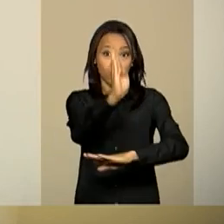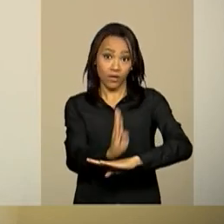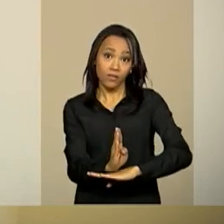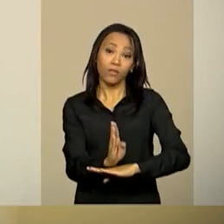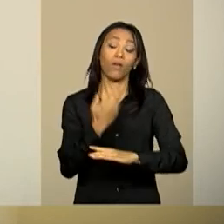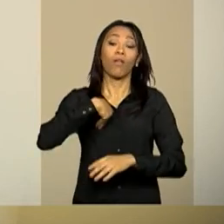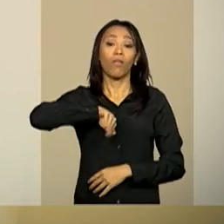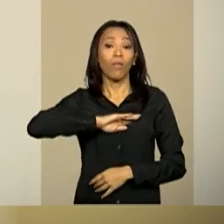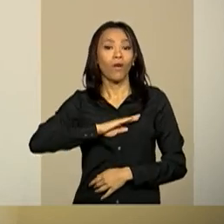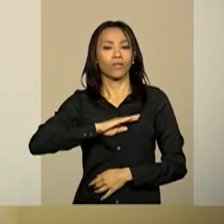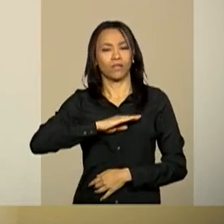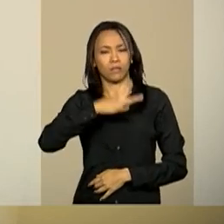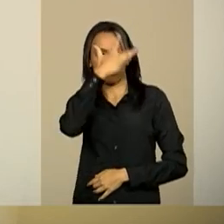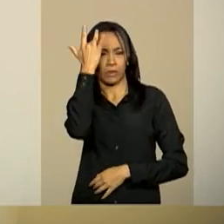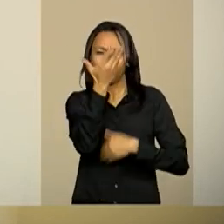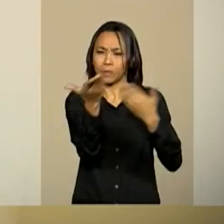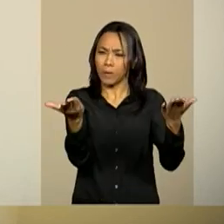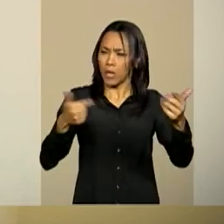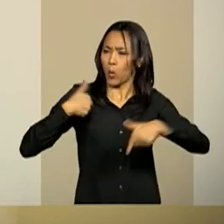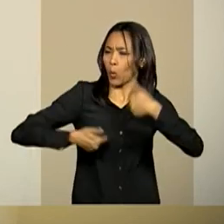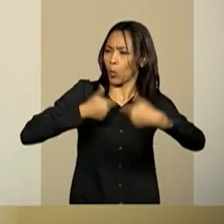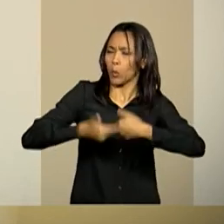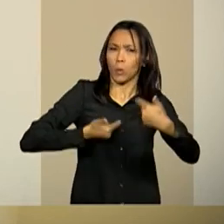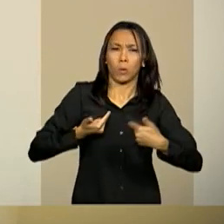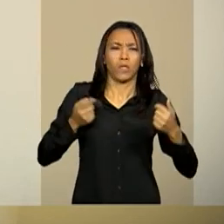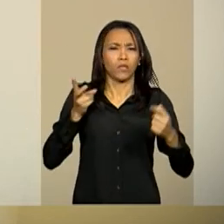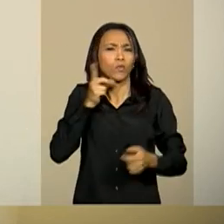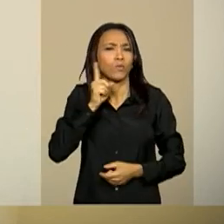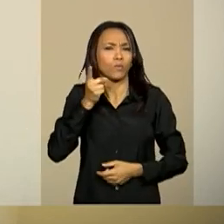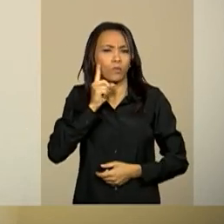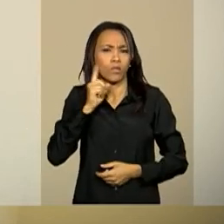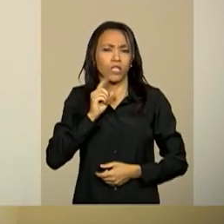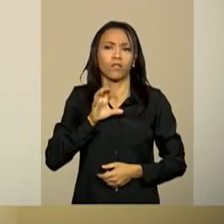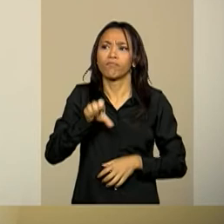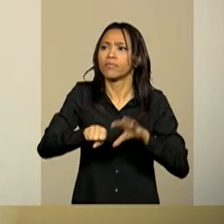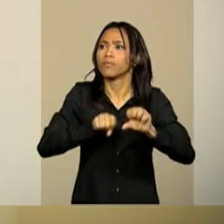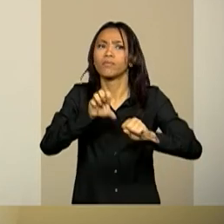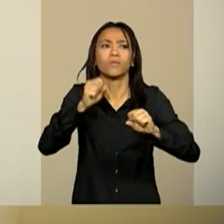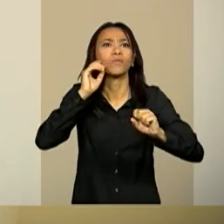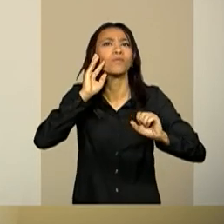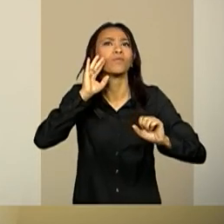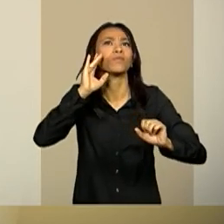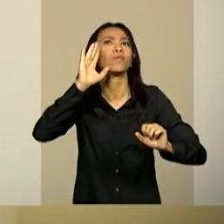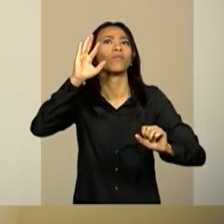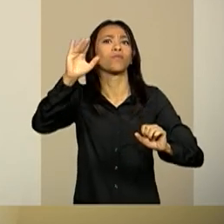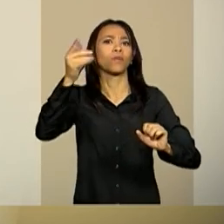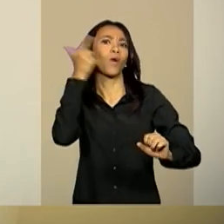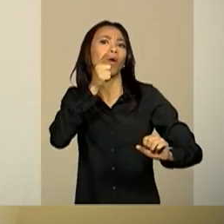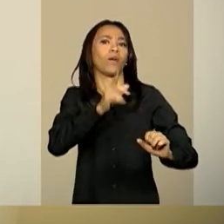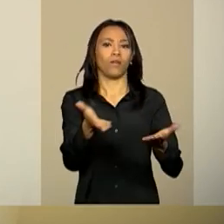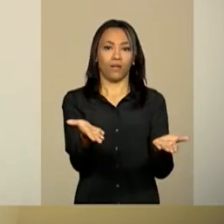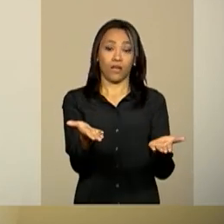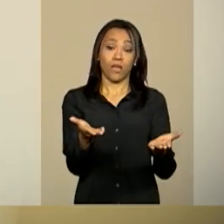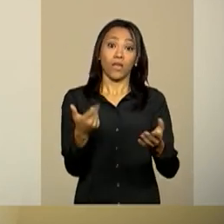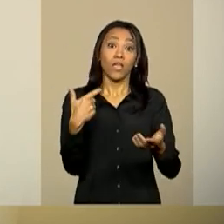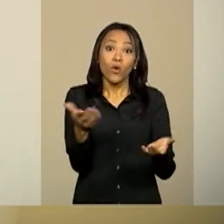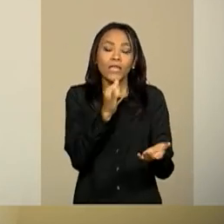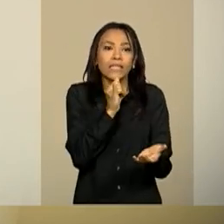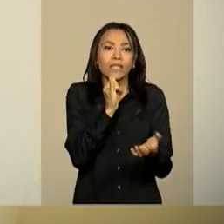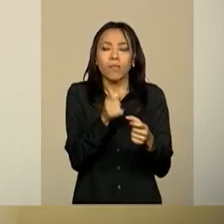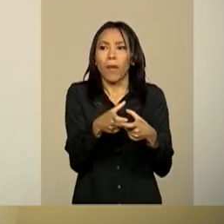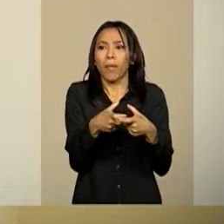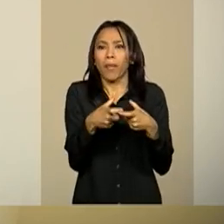nosso povo é batalhador é um povo que luta diariamente corre atrás dos seus sonhos os exemplos se multiplicam